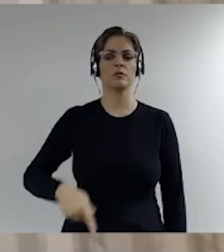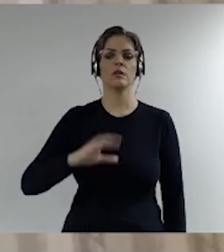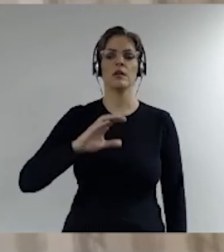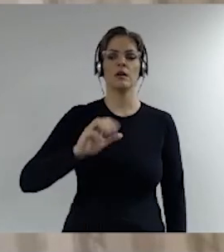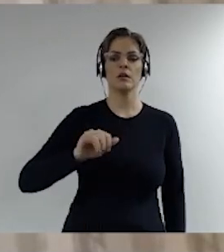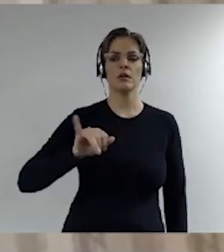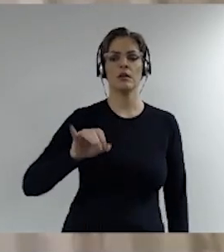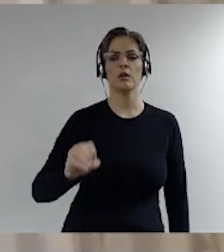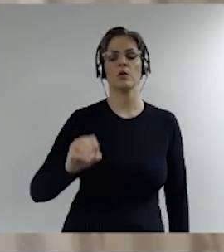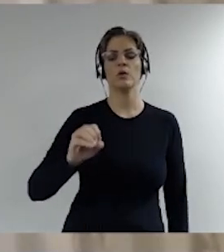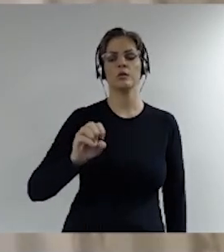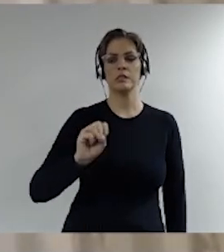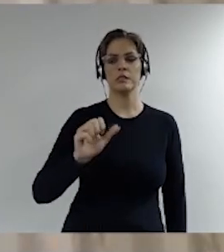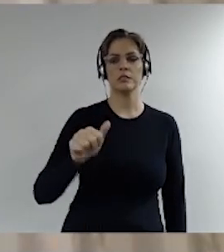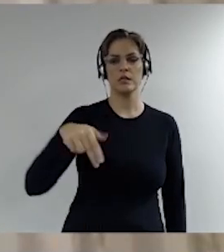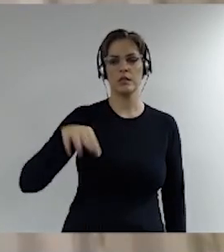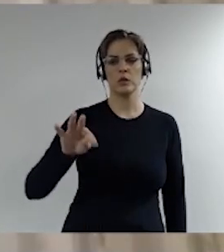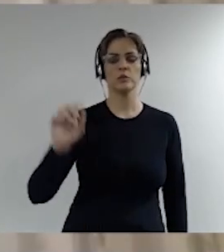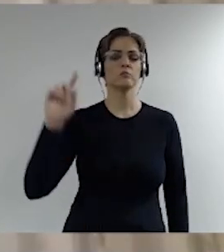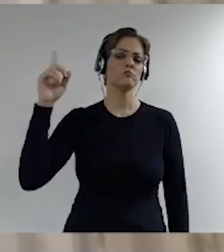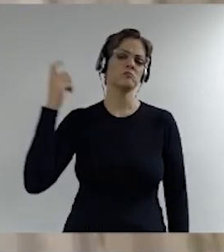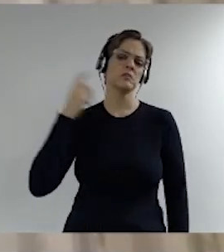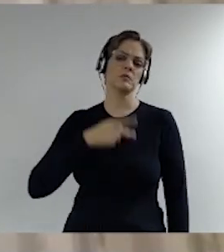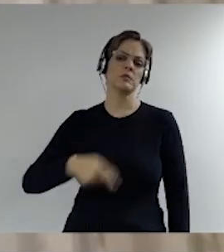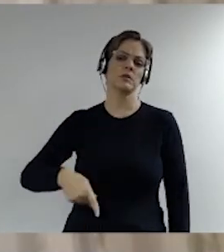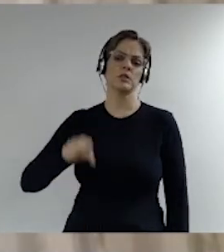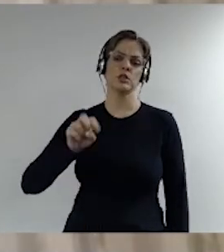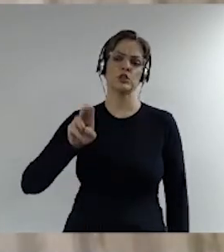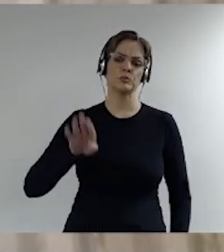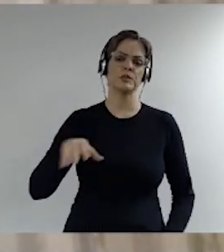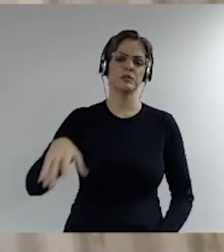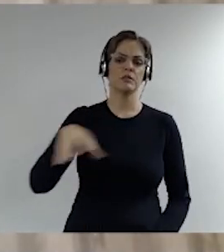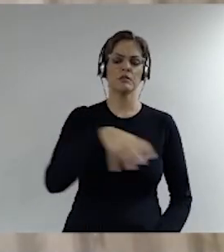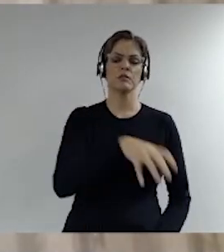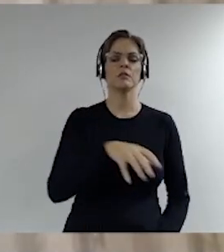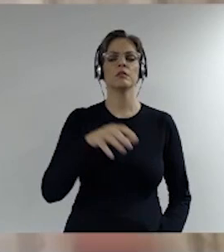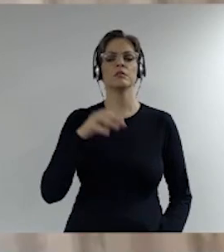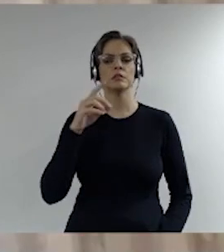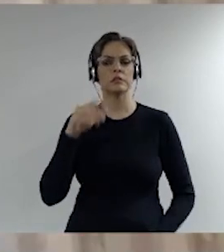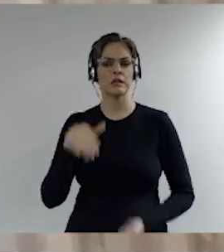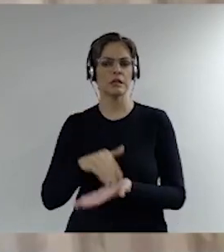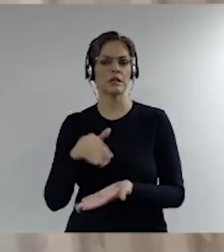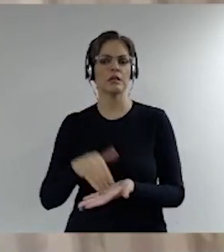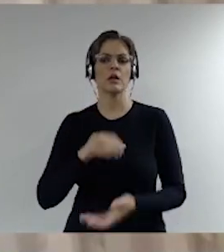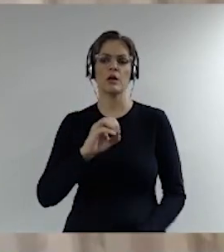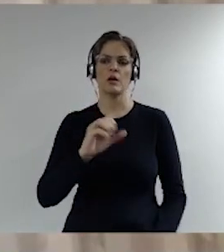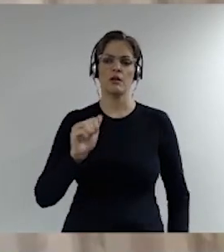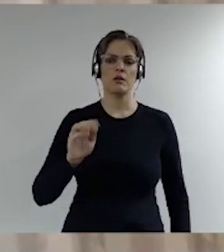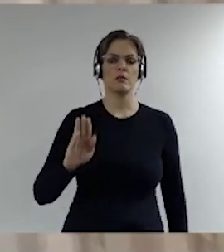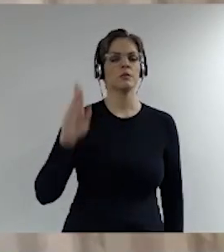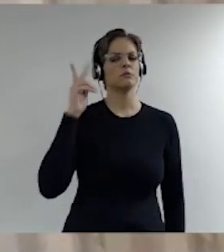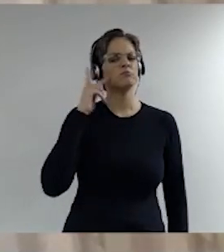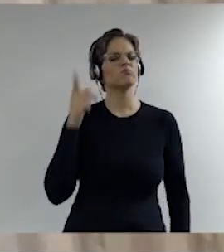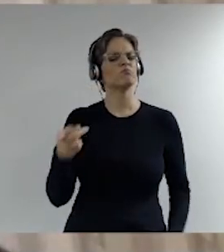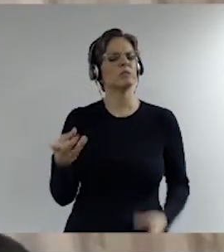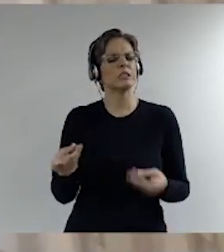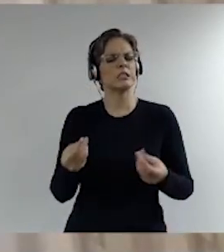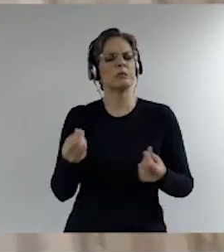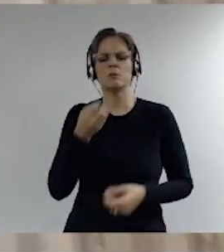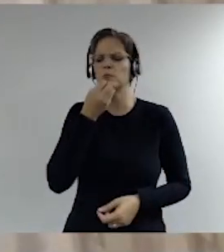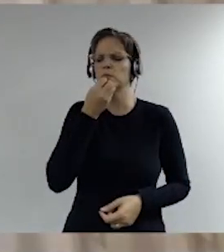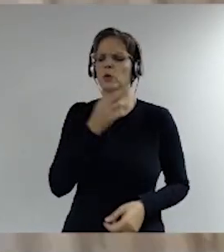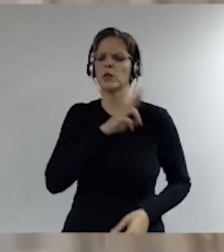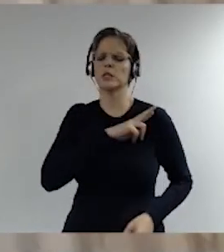Augusto Silva dos Santos, que foi presidente de subseção, que foi nosso secretário-geral da OAB de São Paulo, que tem sensibilidade, responsabilidade